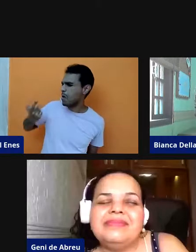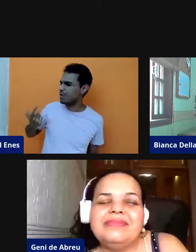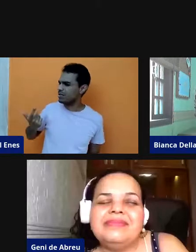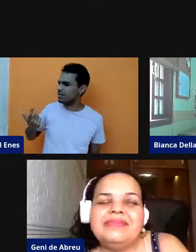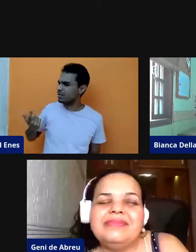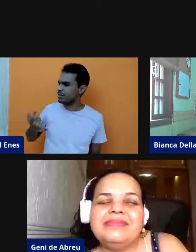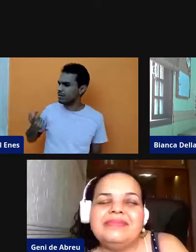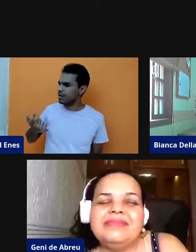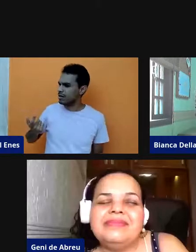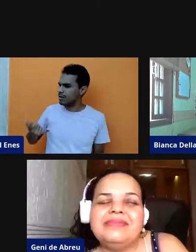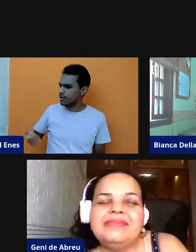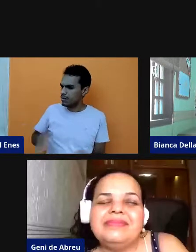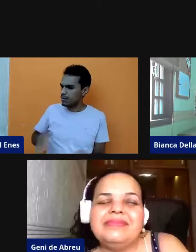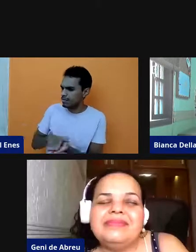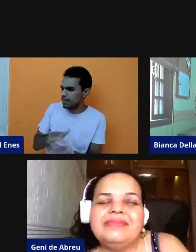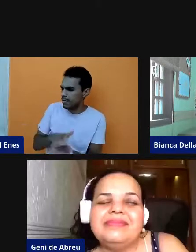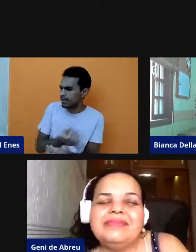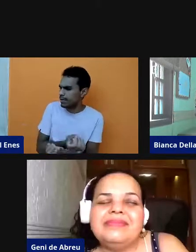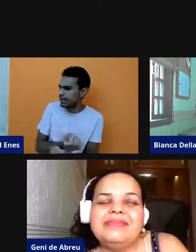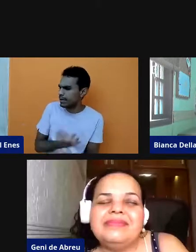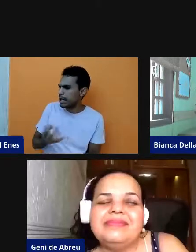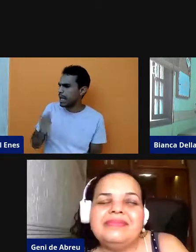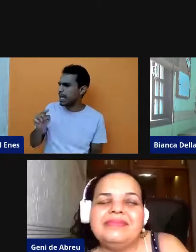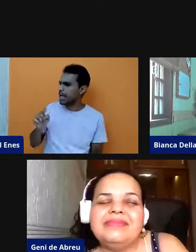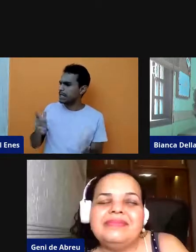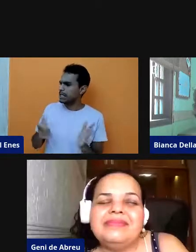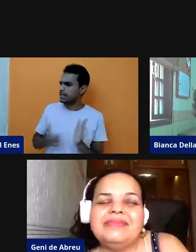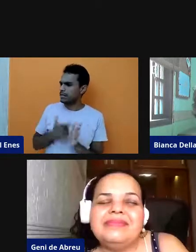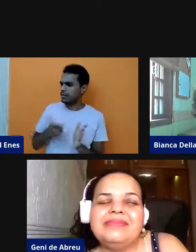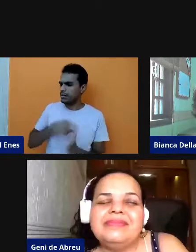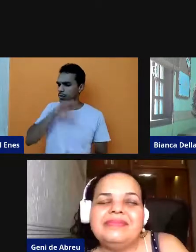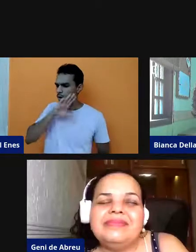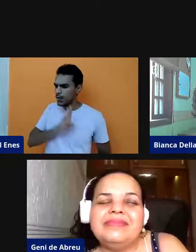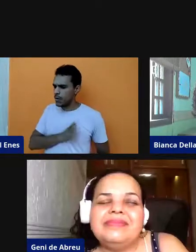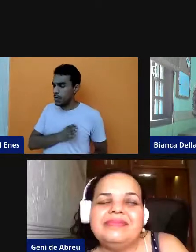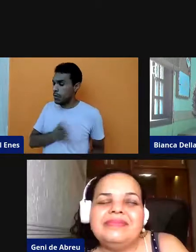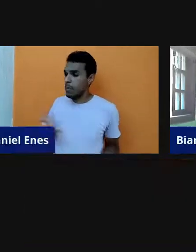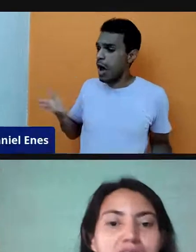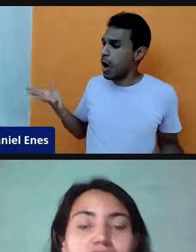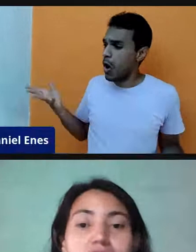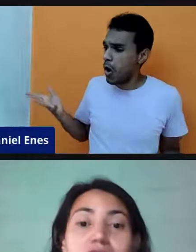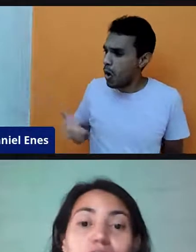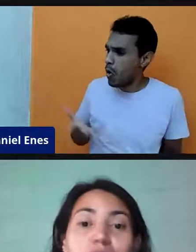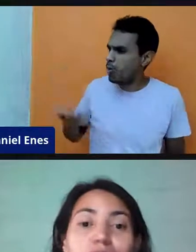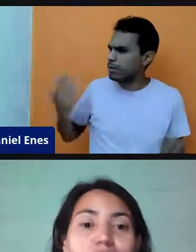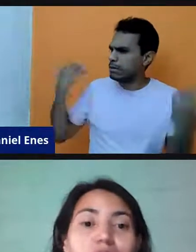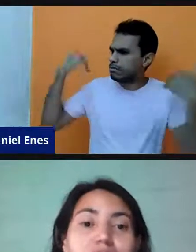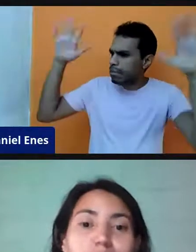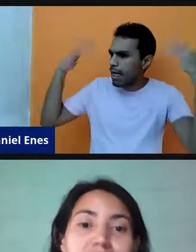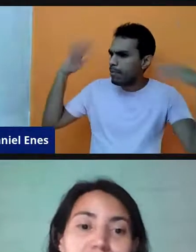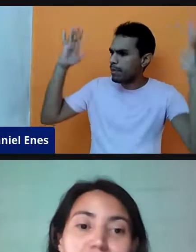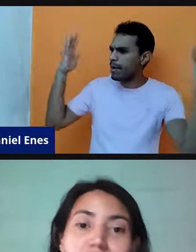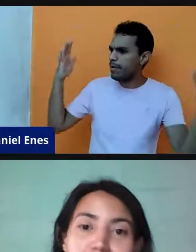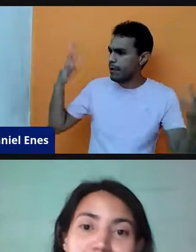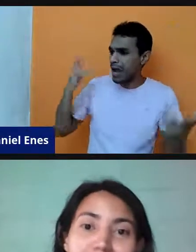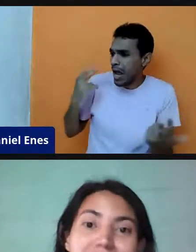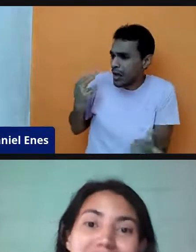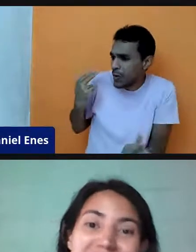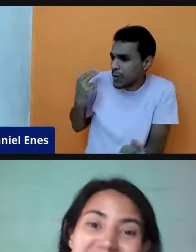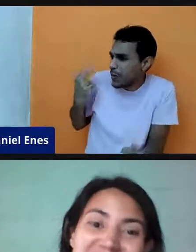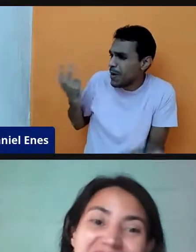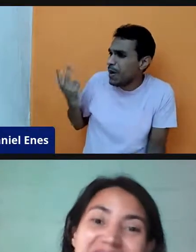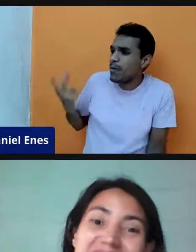Selvagem e hoje meu livro é aclamado, mas o livro é o mesmo, o que foi que mudou? ele diz, as pessoas se tornaram mais